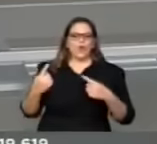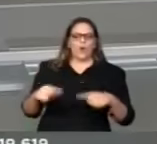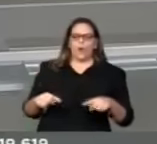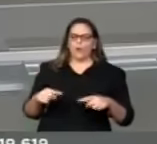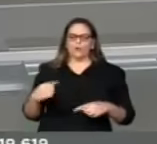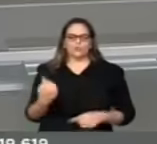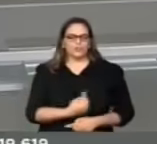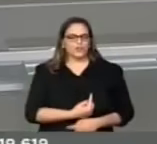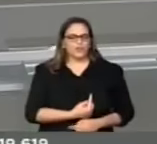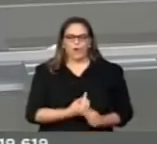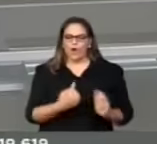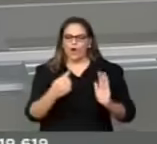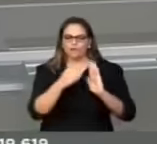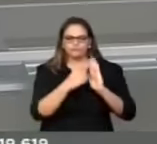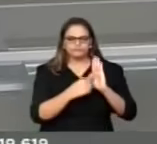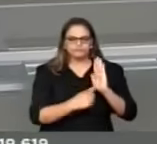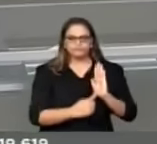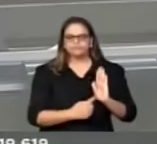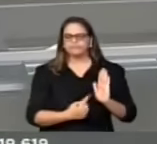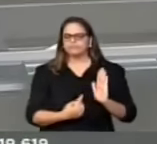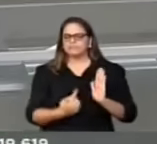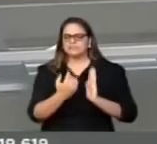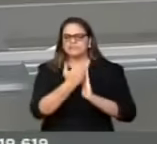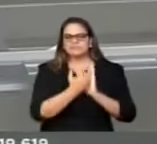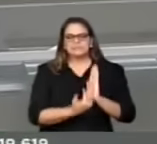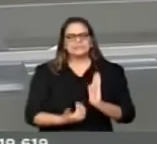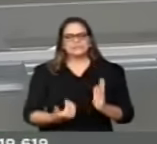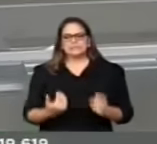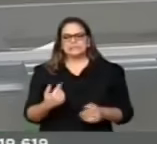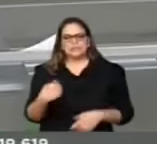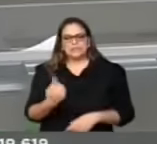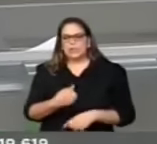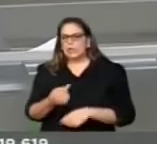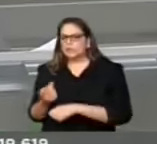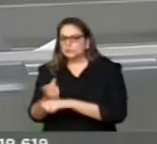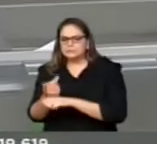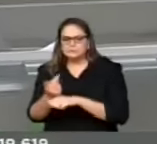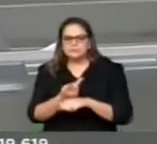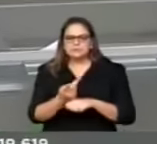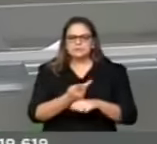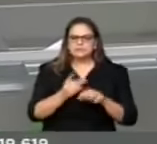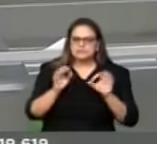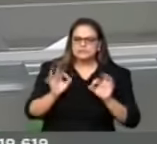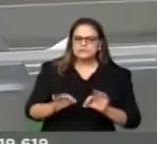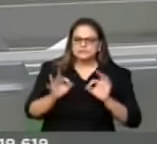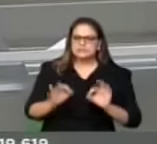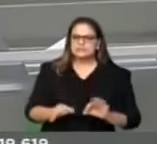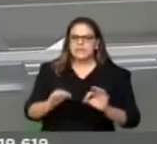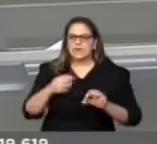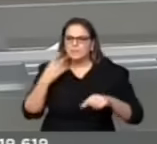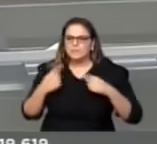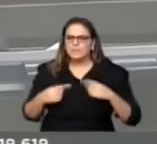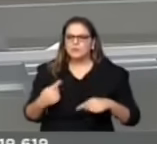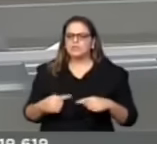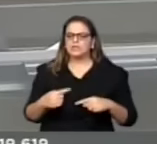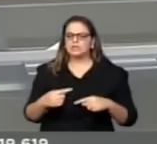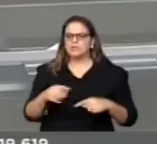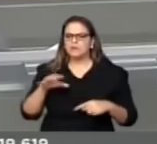procuramos coerência e verdade, nós queremos argumentos políticos que justifiquem uma posição